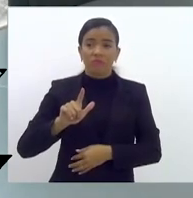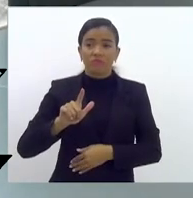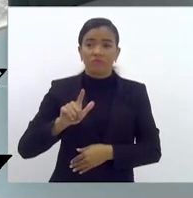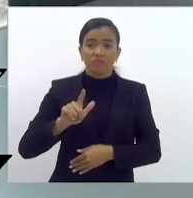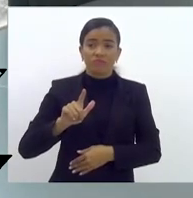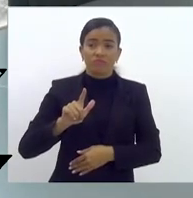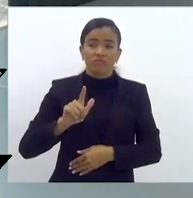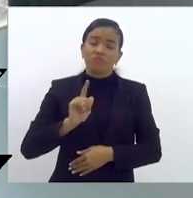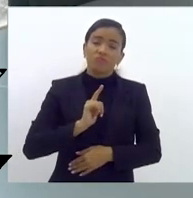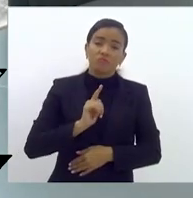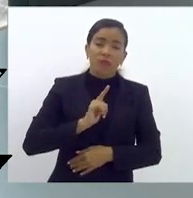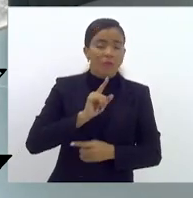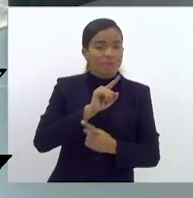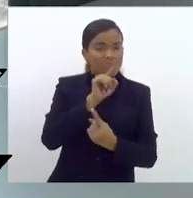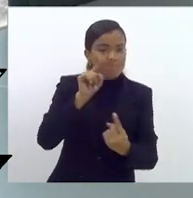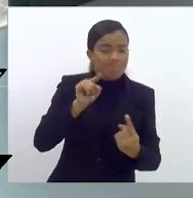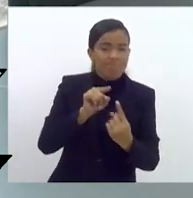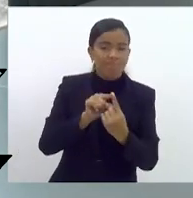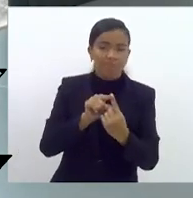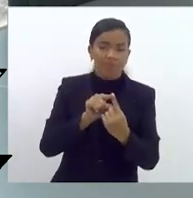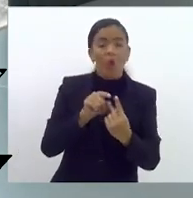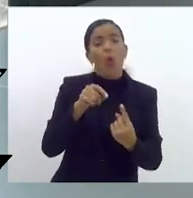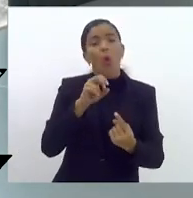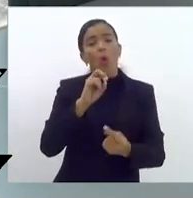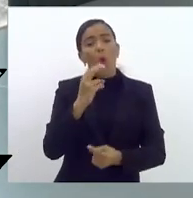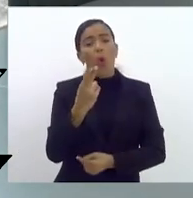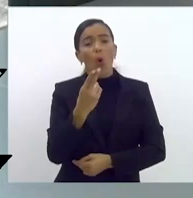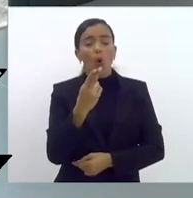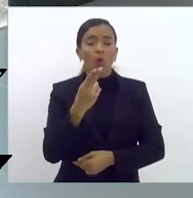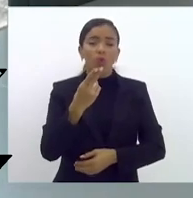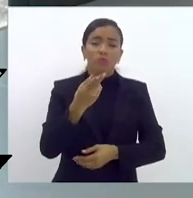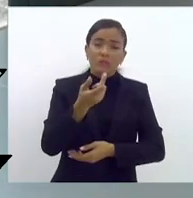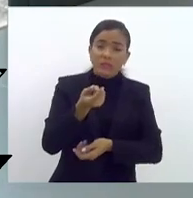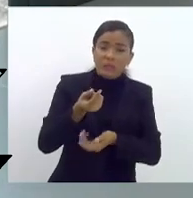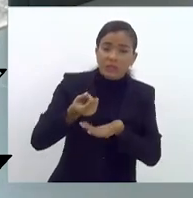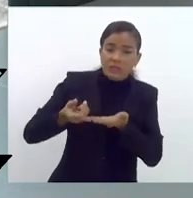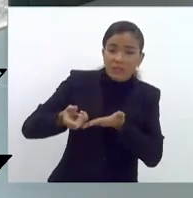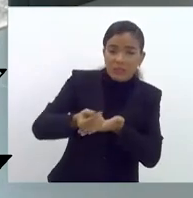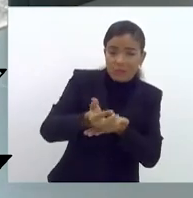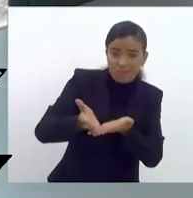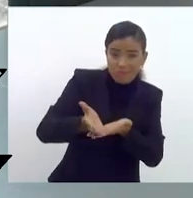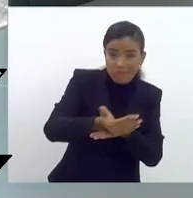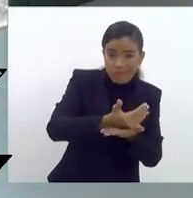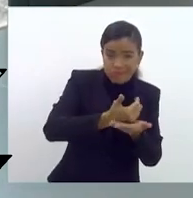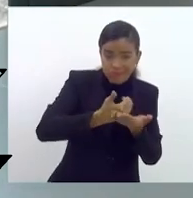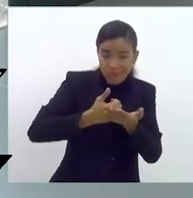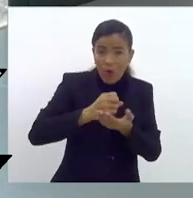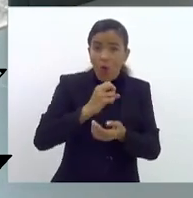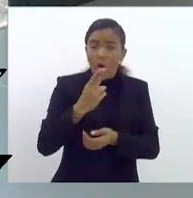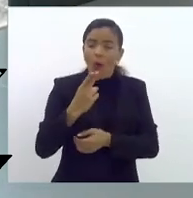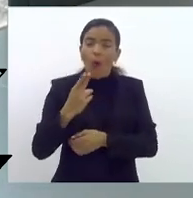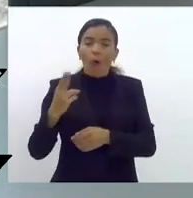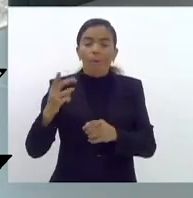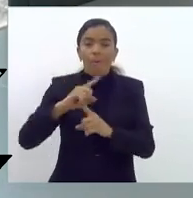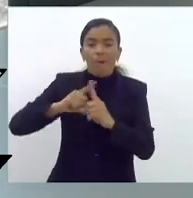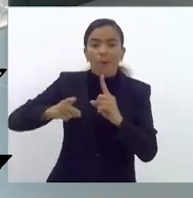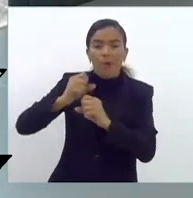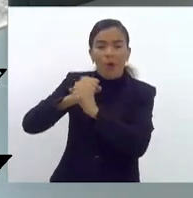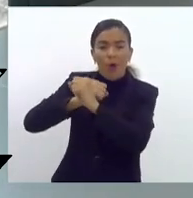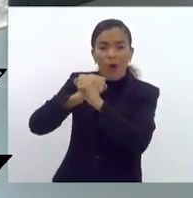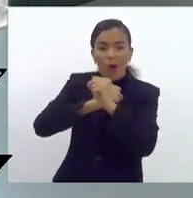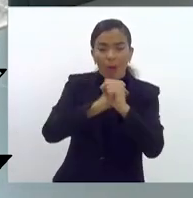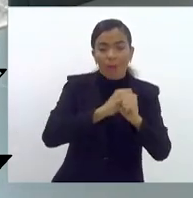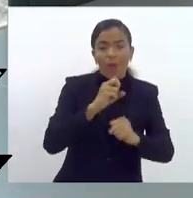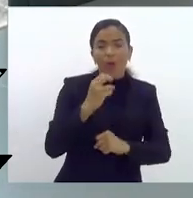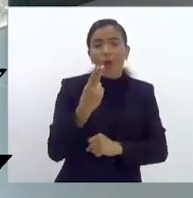de objetivos seja de um tratamento tributário diferenciado do impedimento de realização de obra da aplicação